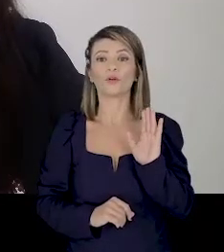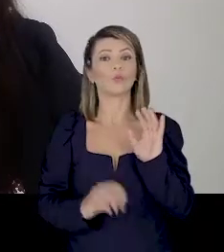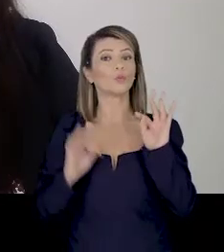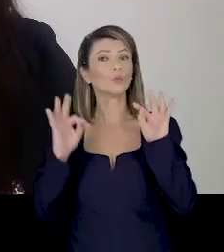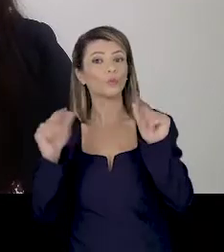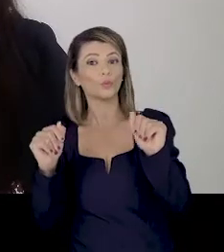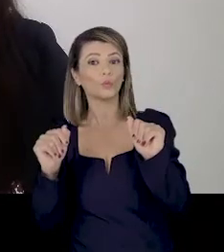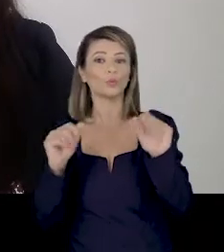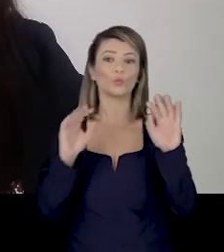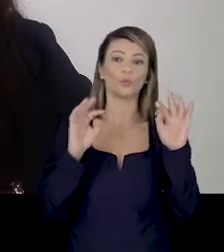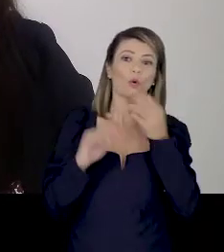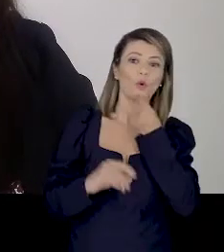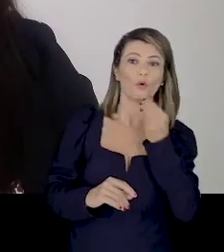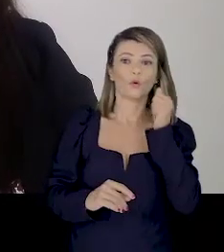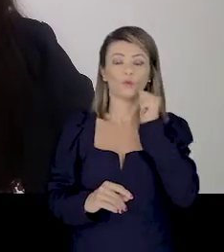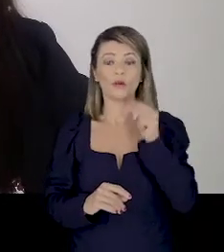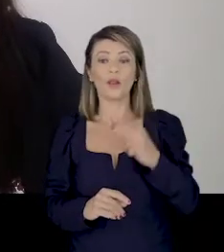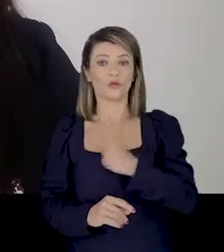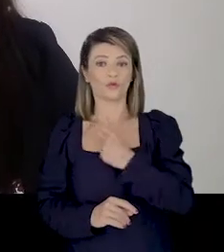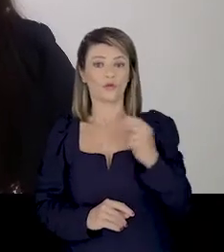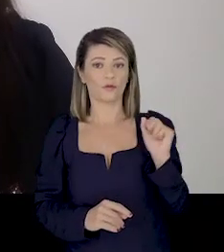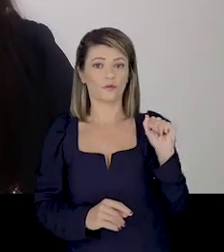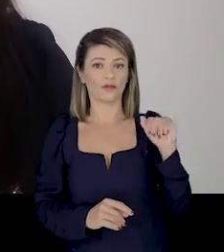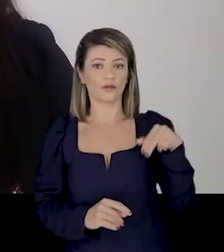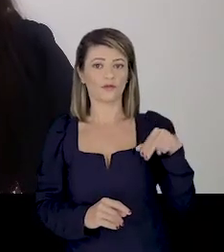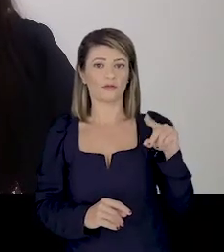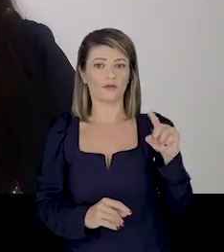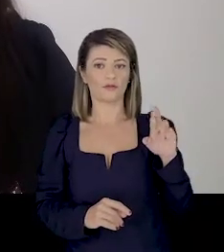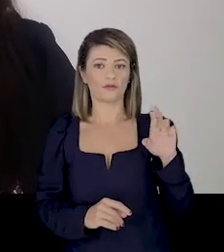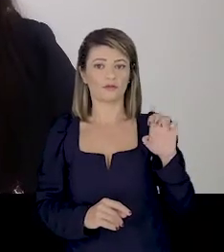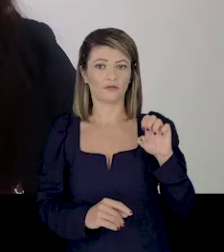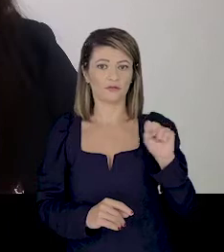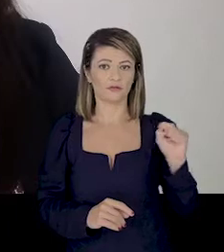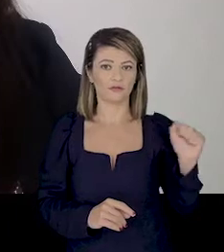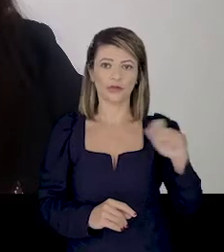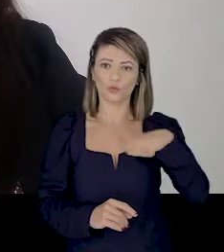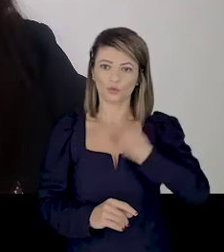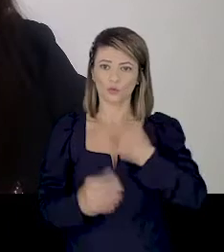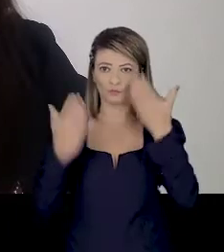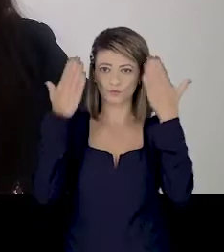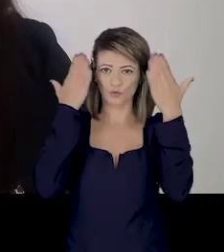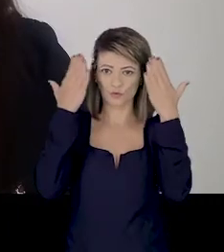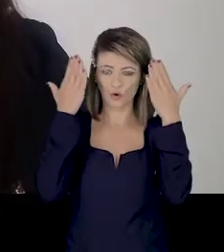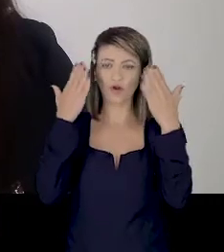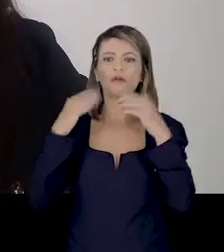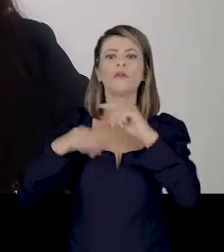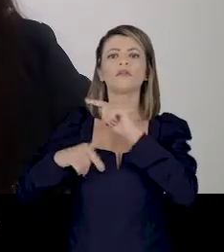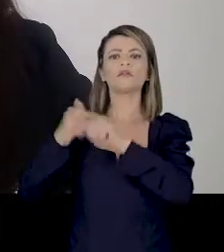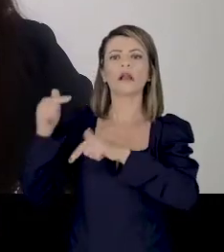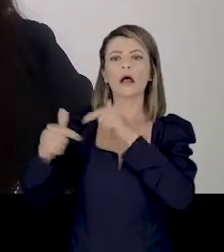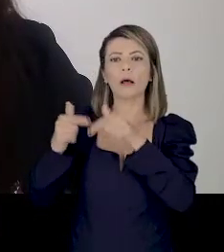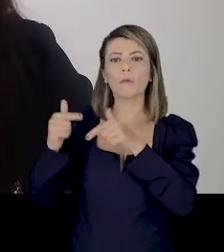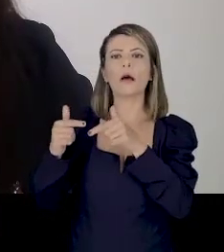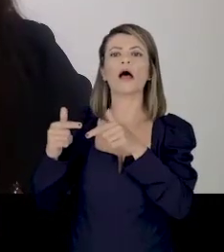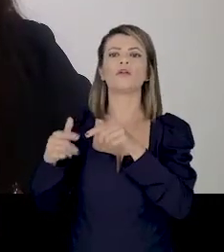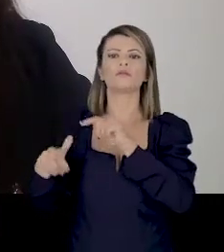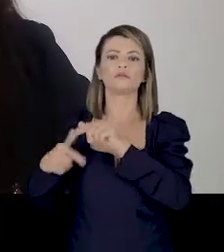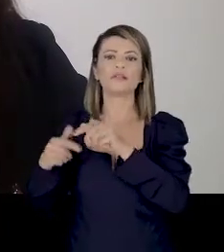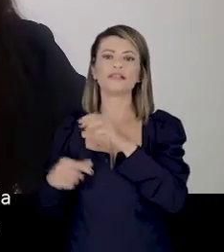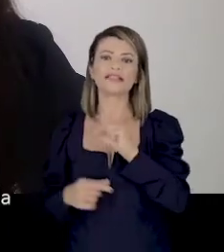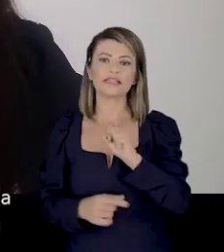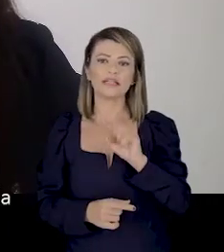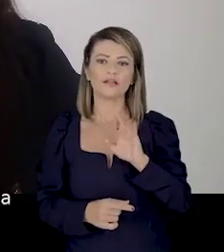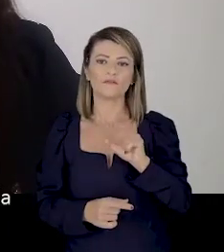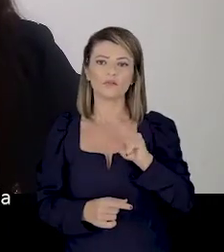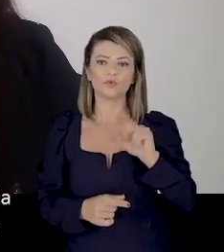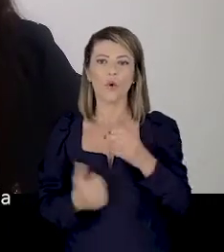Olá a todos e a todas. Eu sou Andressa Oliveira, psicóloga. Atuo no Serviço de